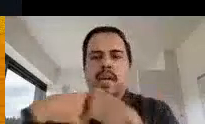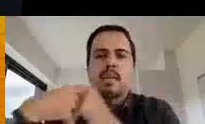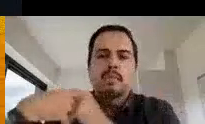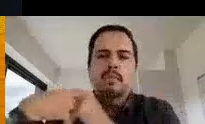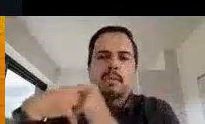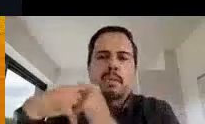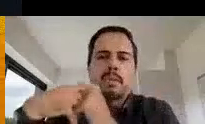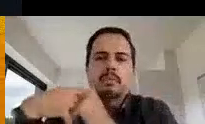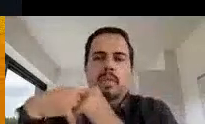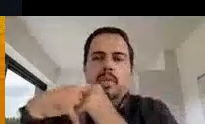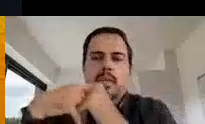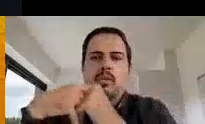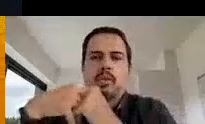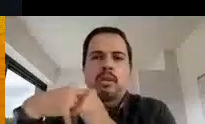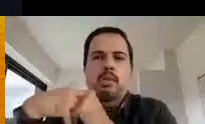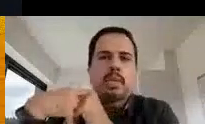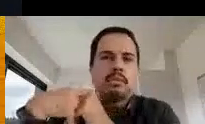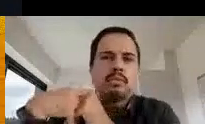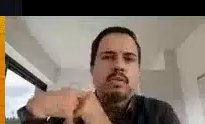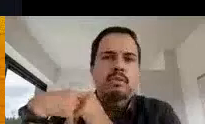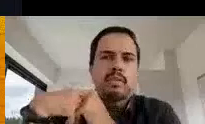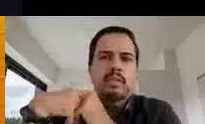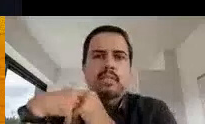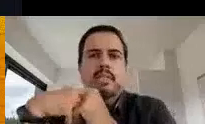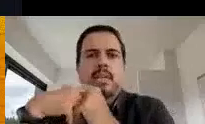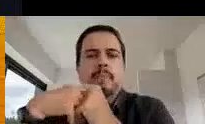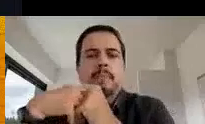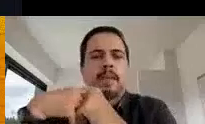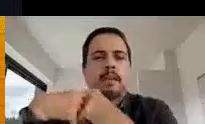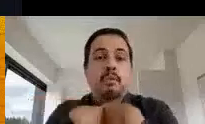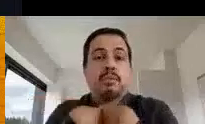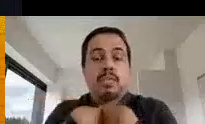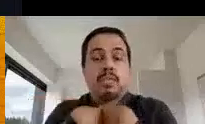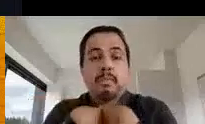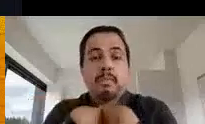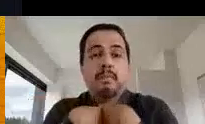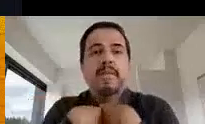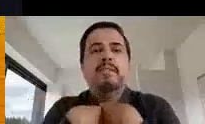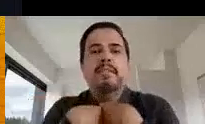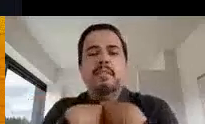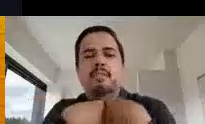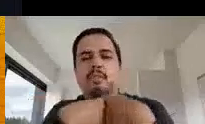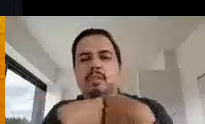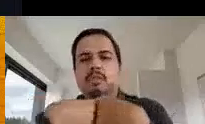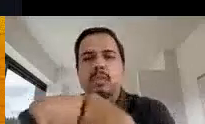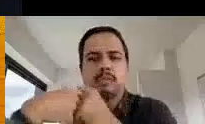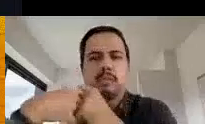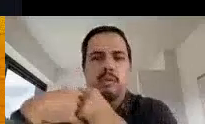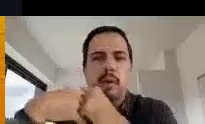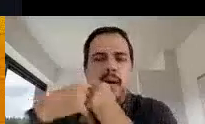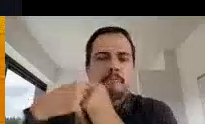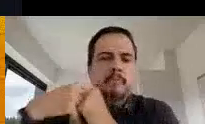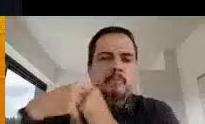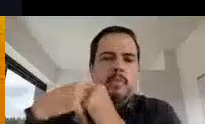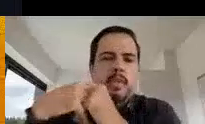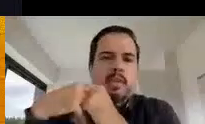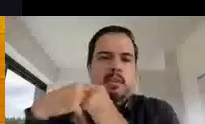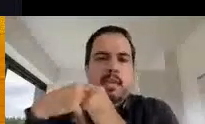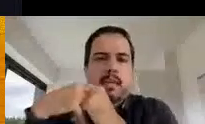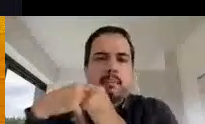conservador, é mais acadêmico. Então, como é que eu acho que a inovação deve ser vista, né? Do ponto de vista de empresa, se vocês vão querer se